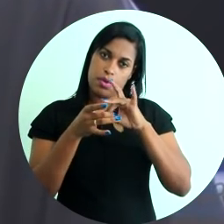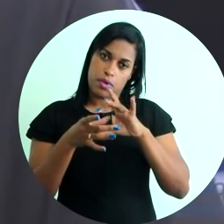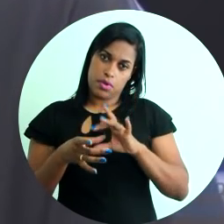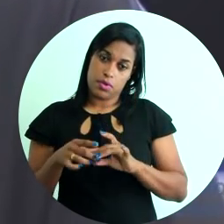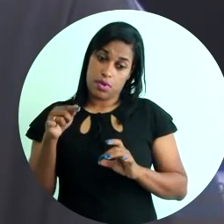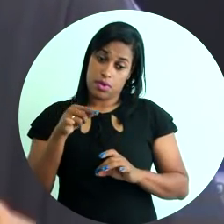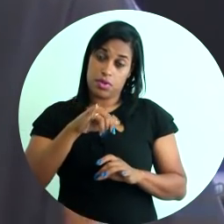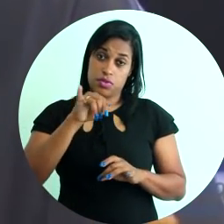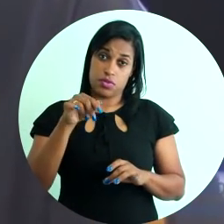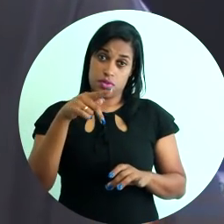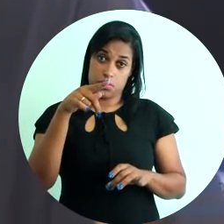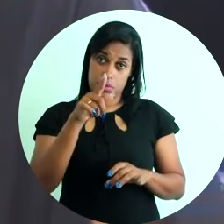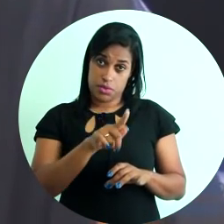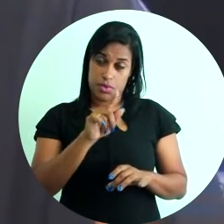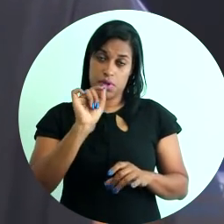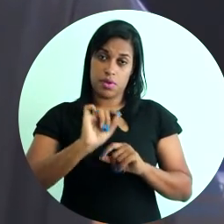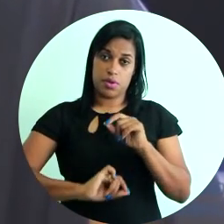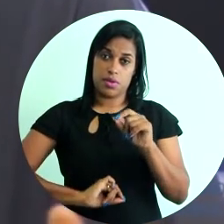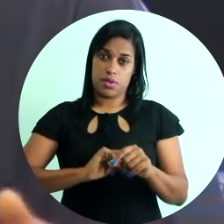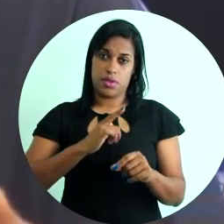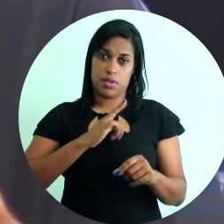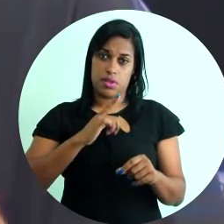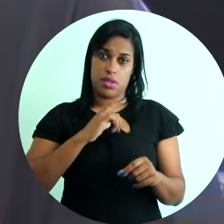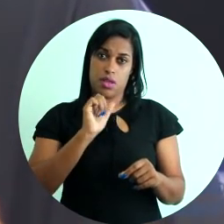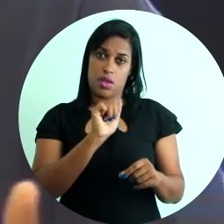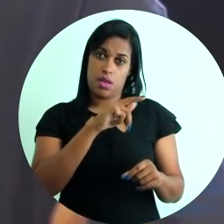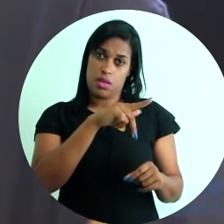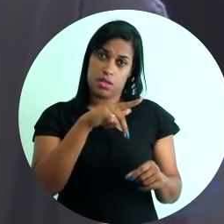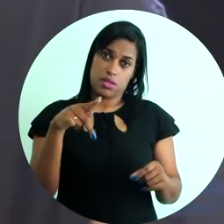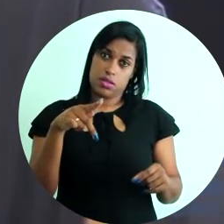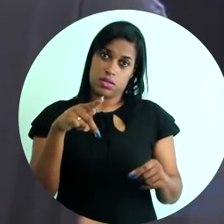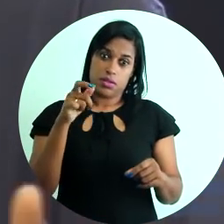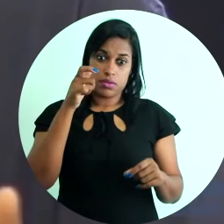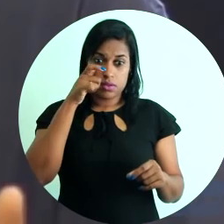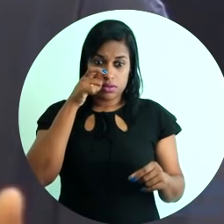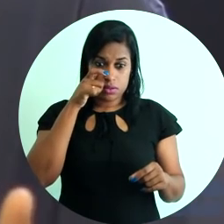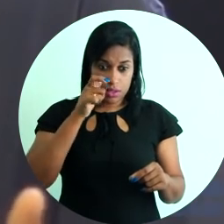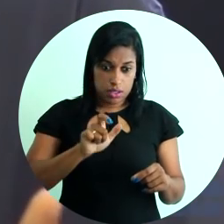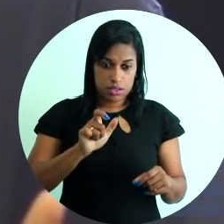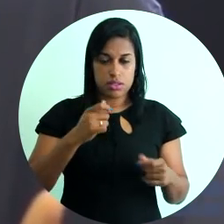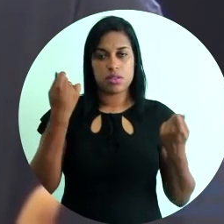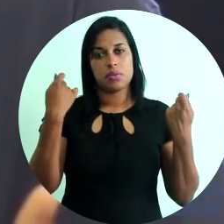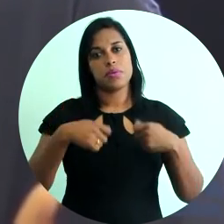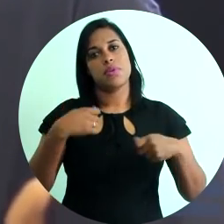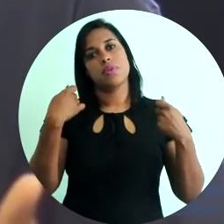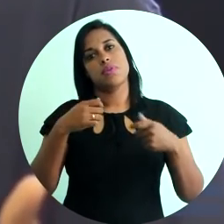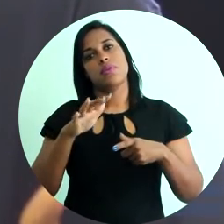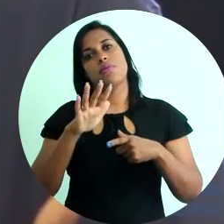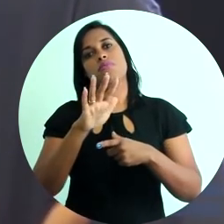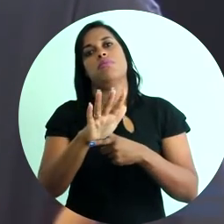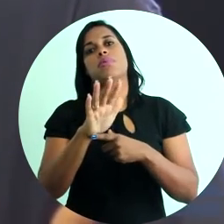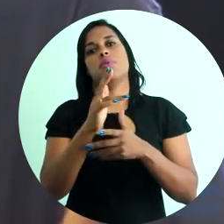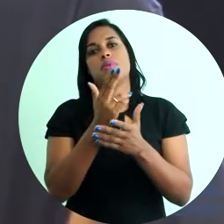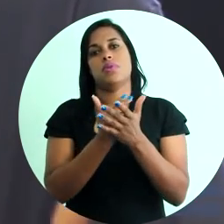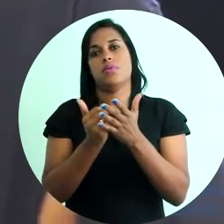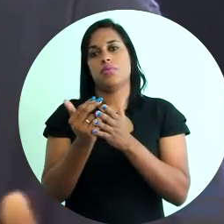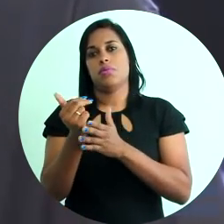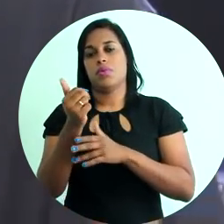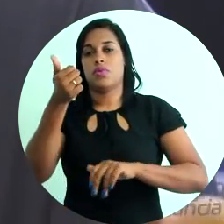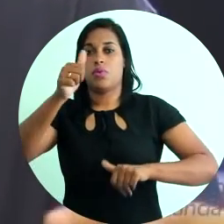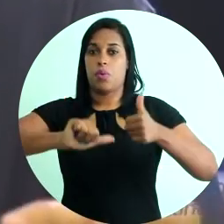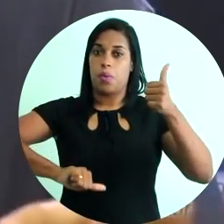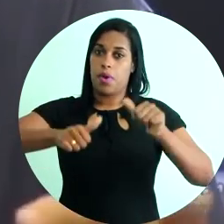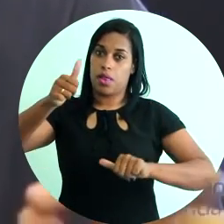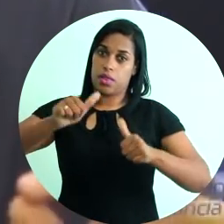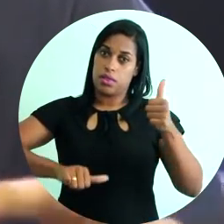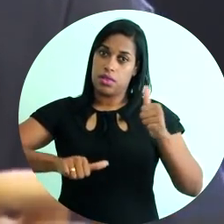Arquivos JPG, eles têm uma aplicação muito interessante quando você precisa representar imagens com qualidade